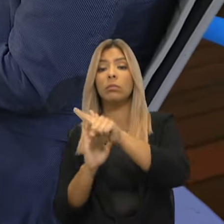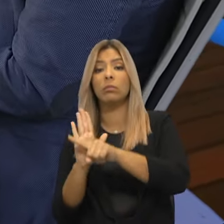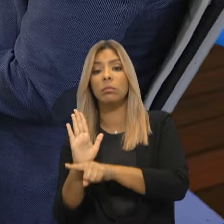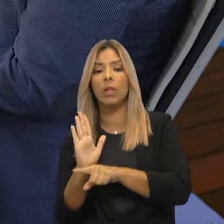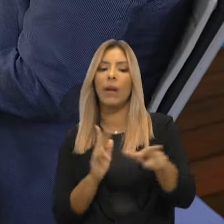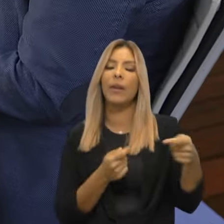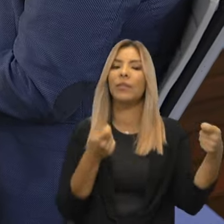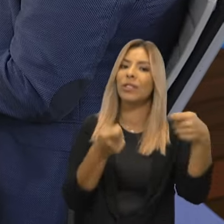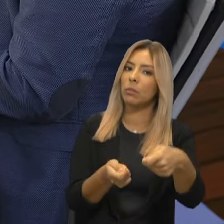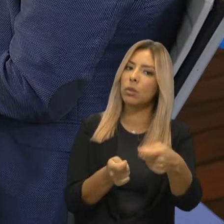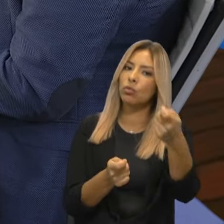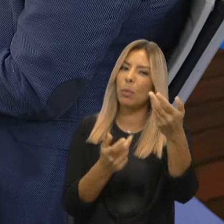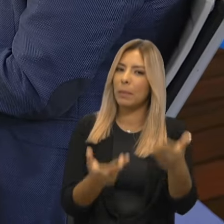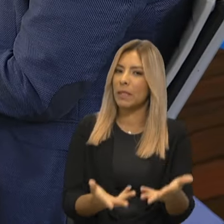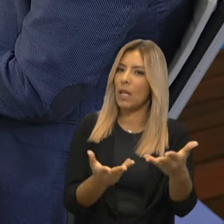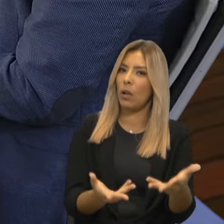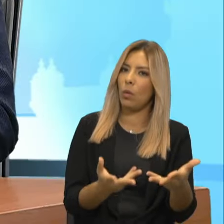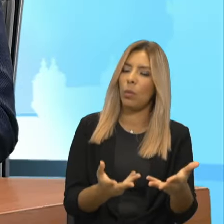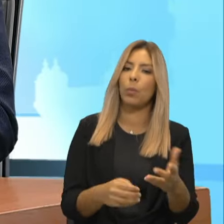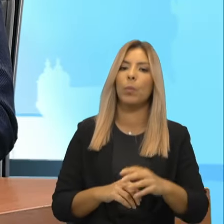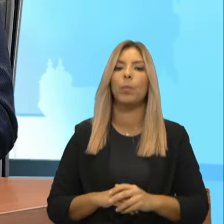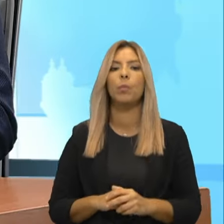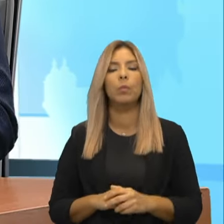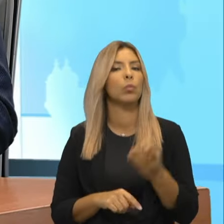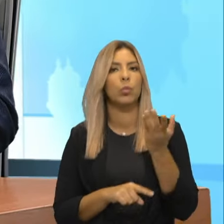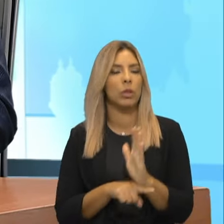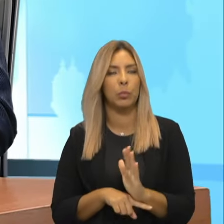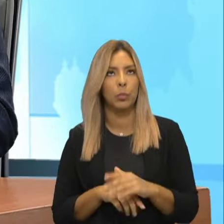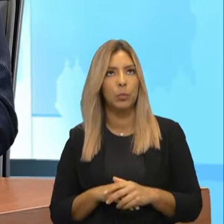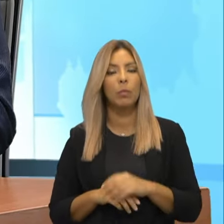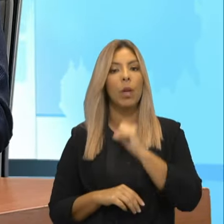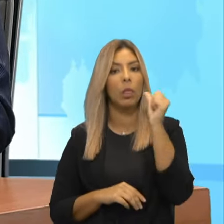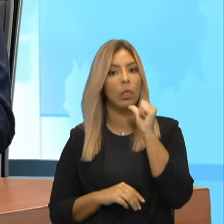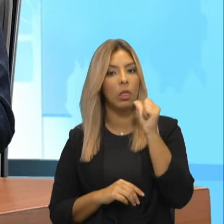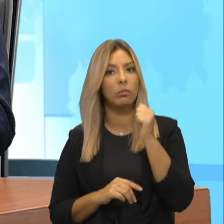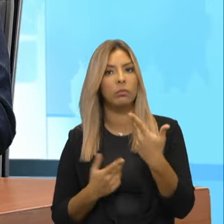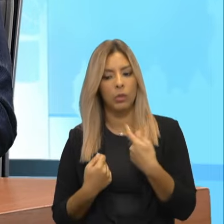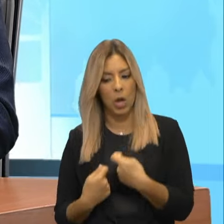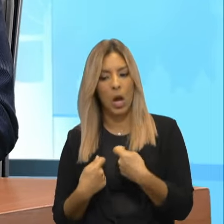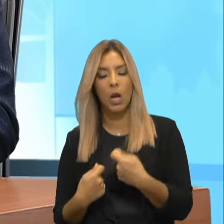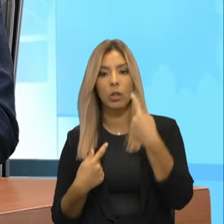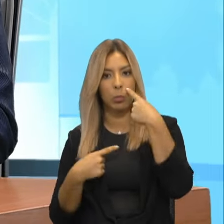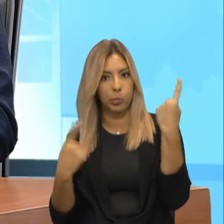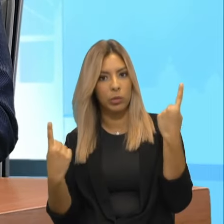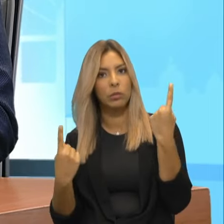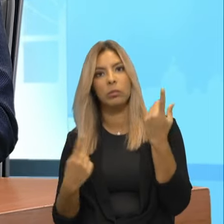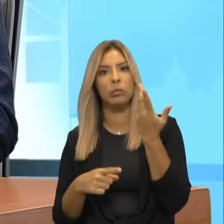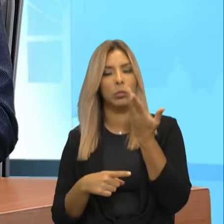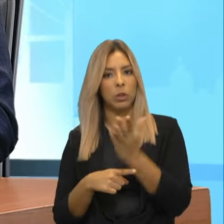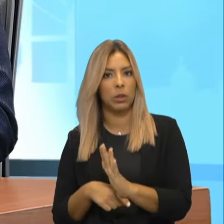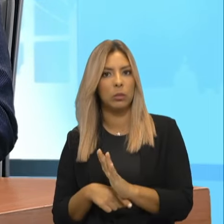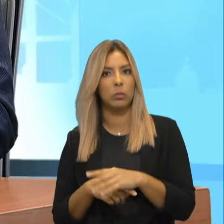investimento mais pesado, digamos assim, embora muitas alíneas de gastos públicos relacionados, por exemplo,